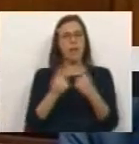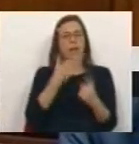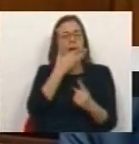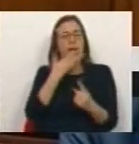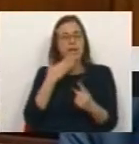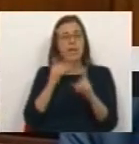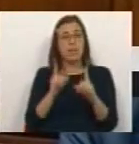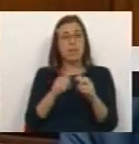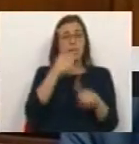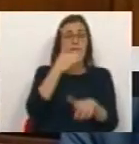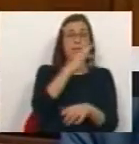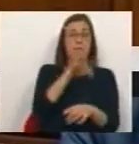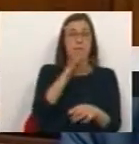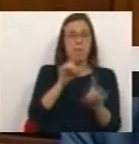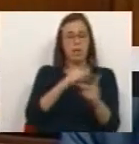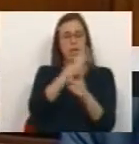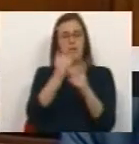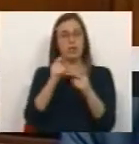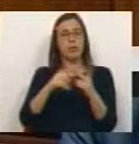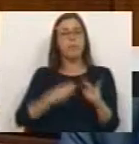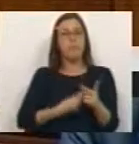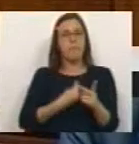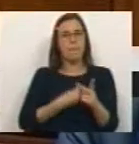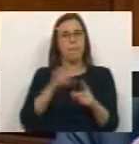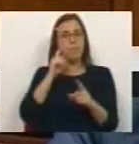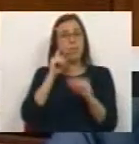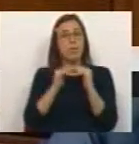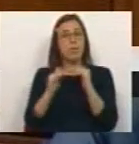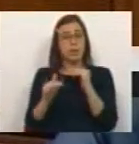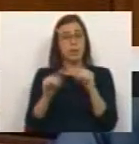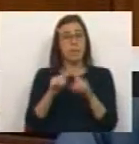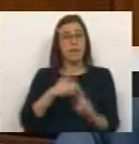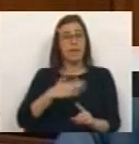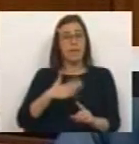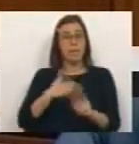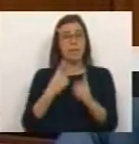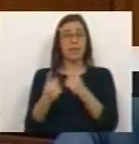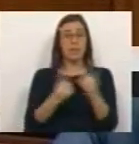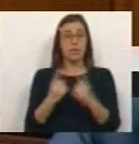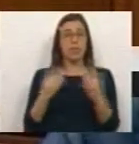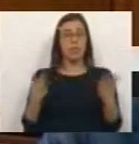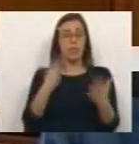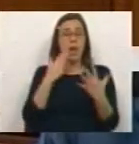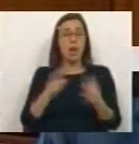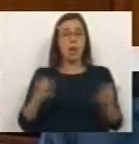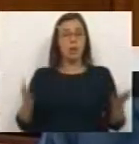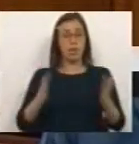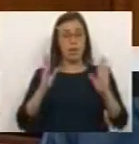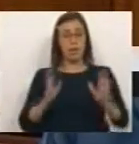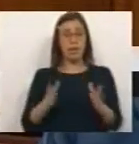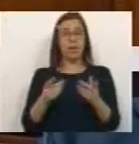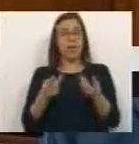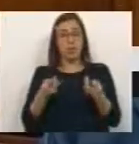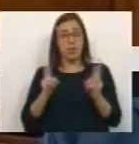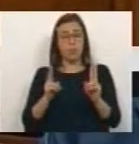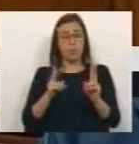transporte acessível para as famílias e a segunda é preocupar-nos com a sustentabilidade das empresas de transporte, que naturalmente têm que ter